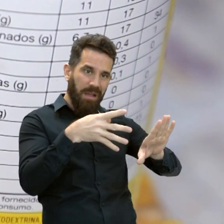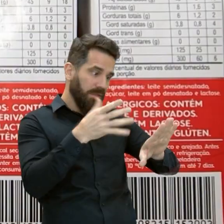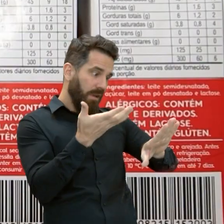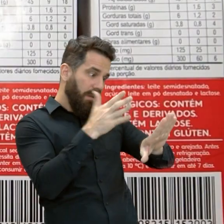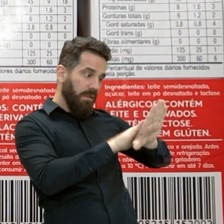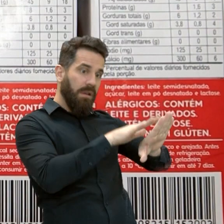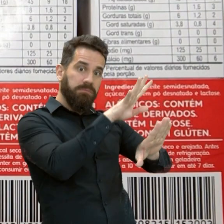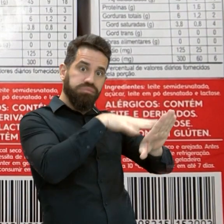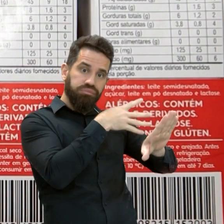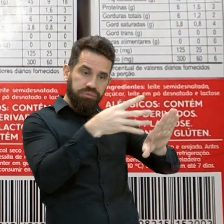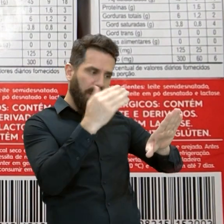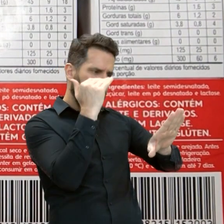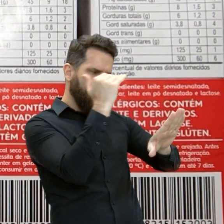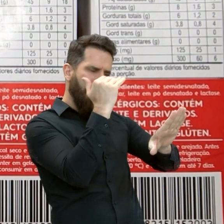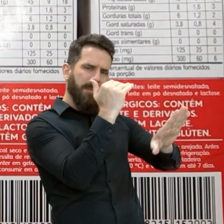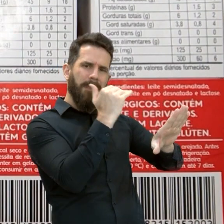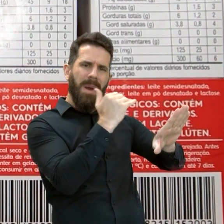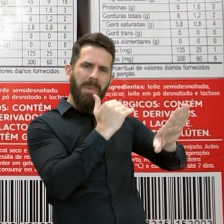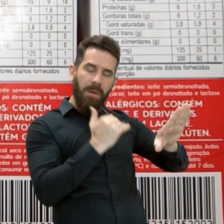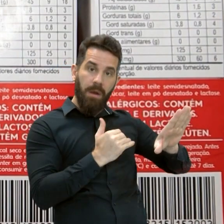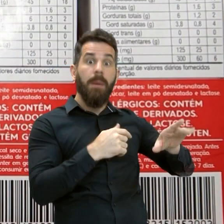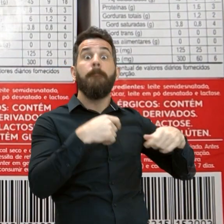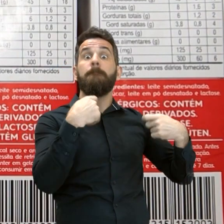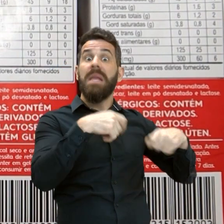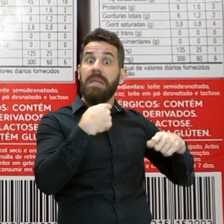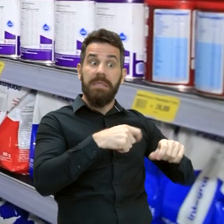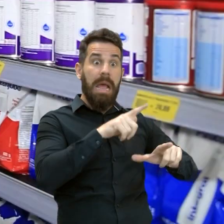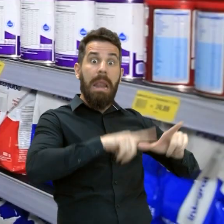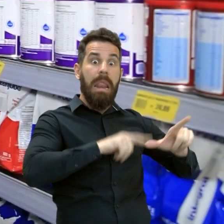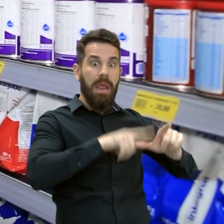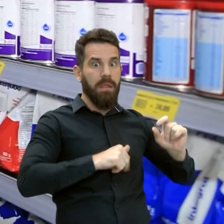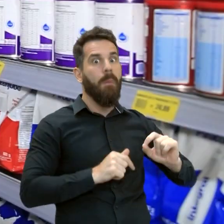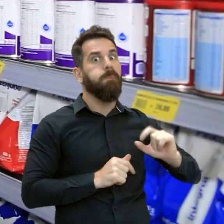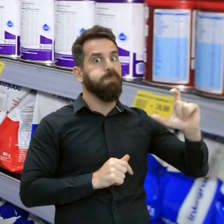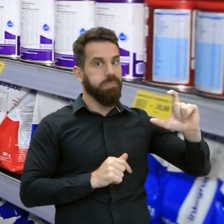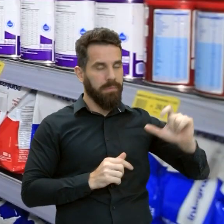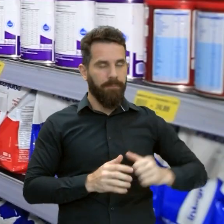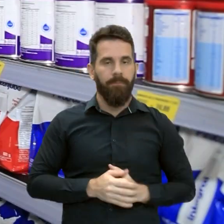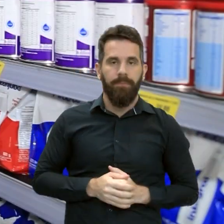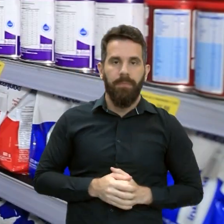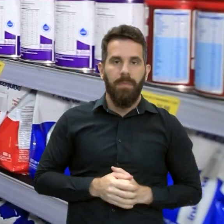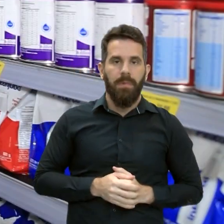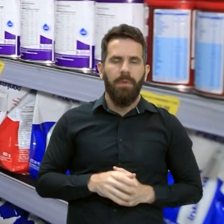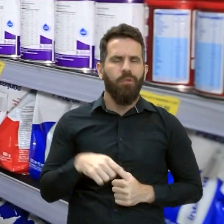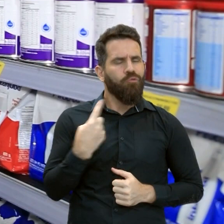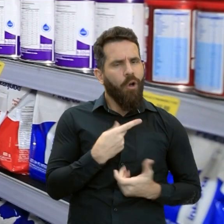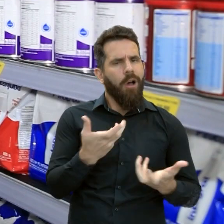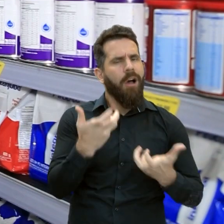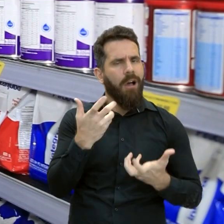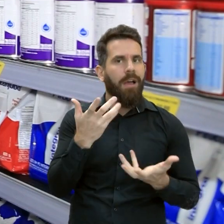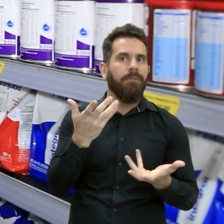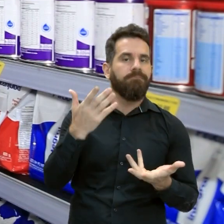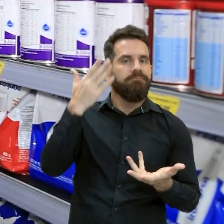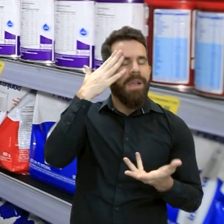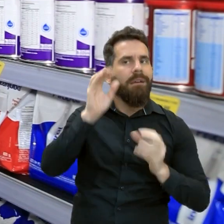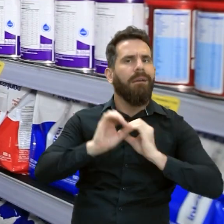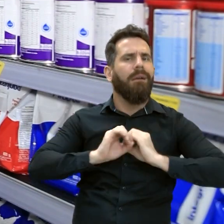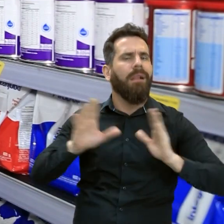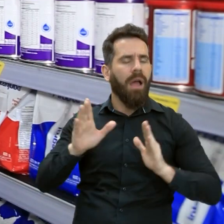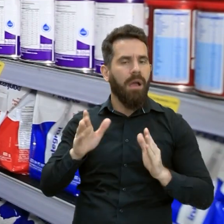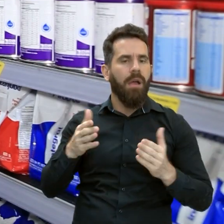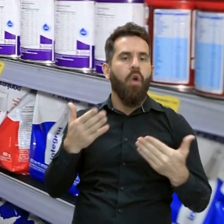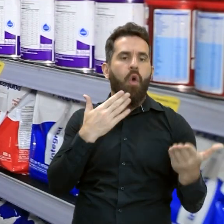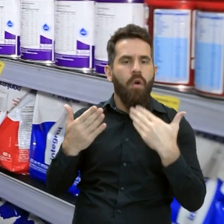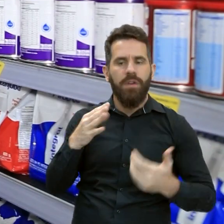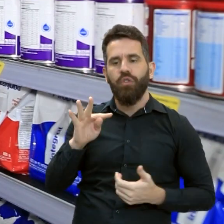embalagens. Agora, ela deve ter letras maiores. Para entender melhor esse assunto, nós conversamos com a professora Tânia